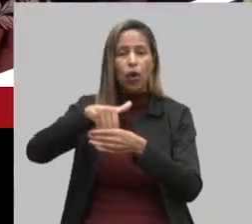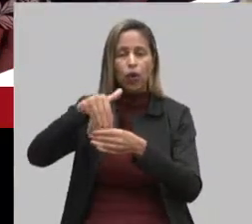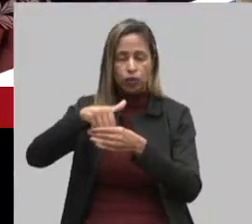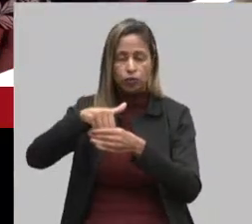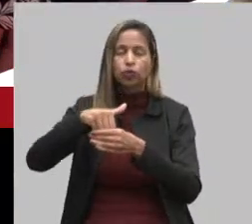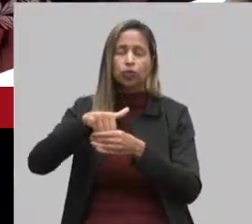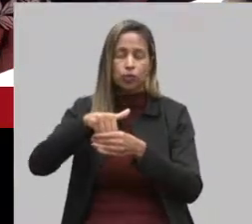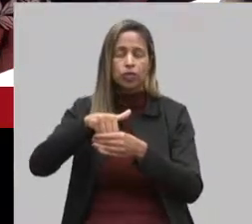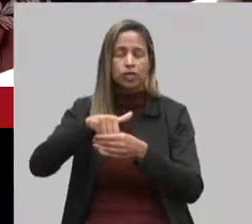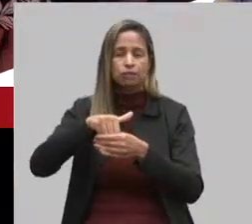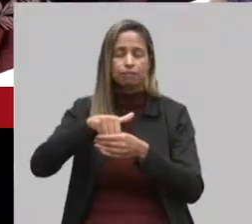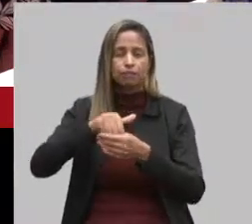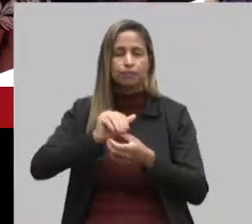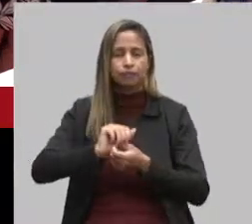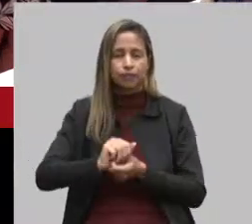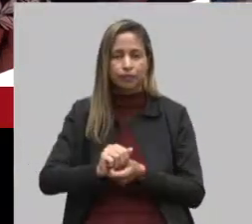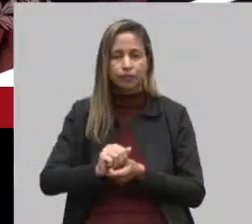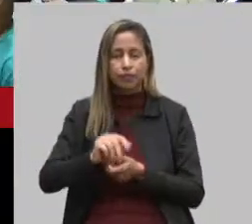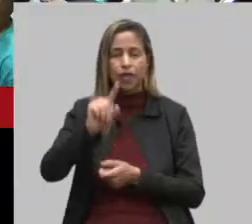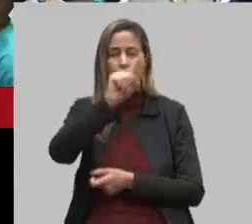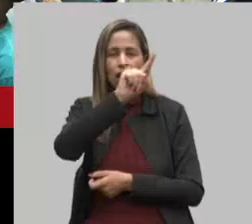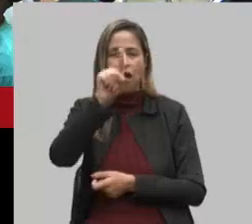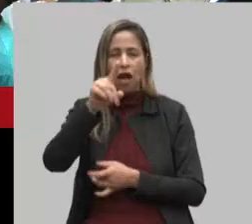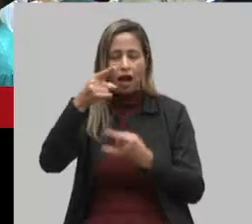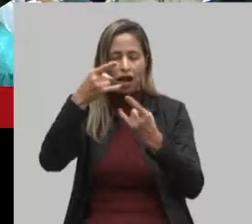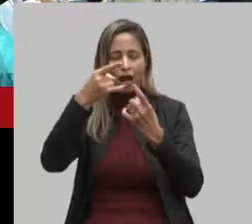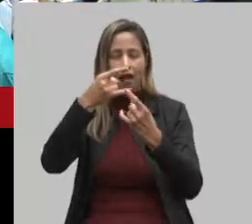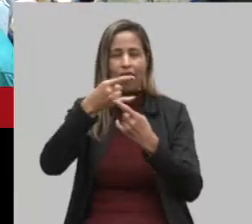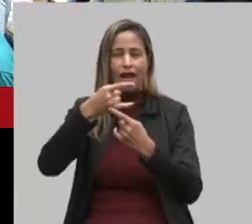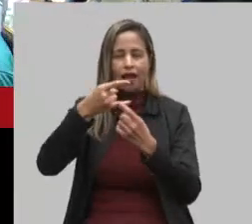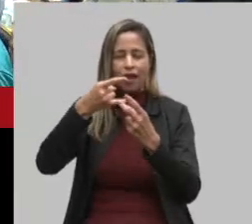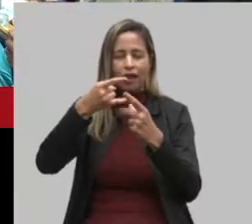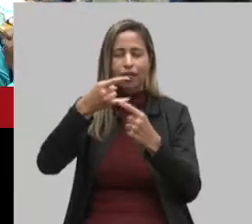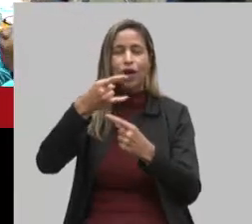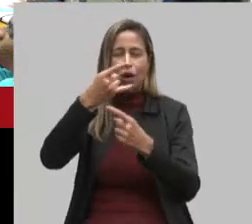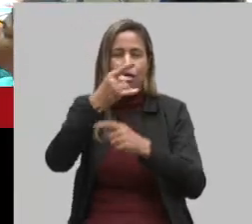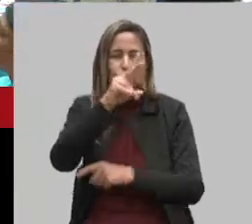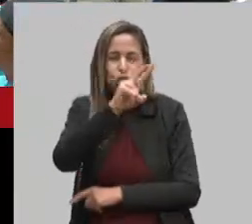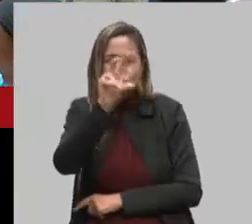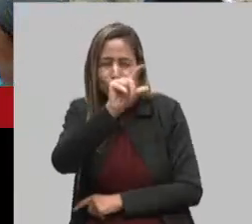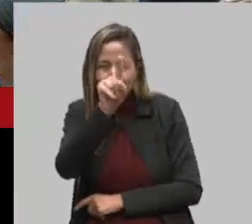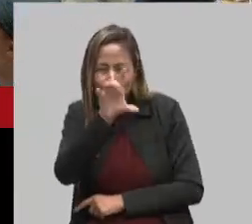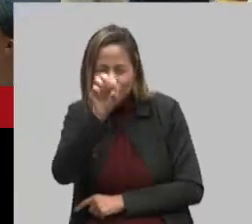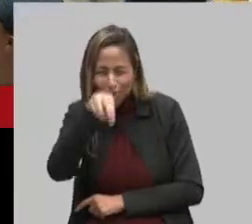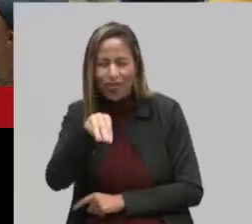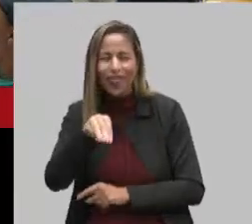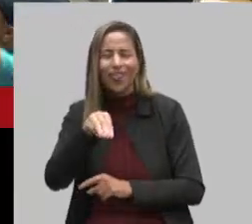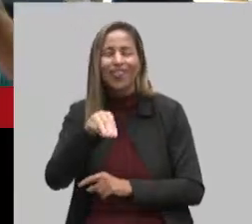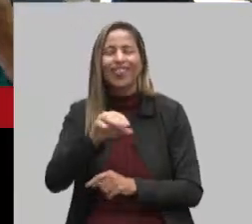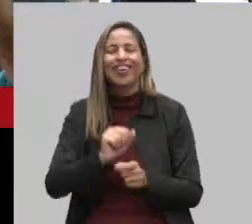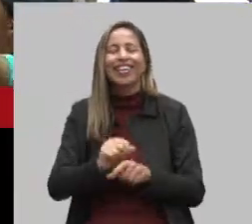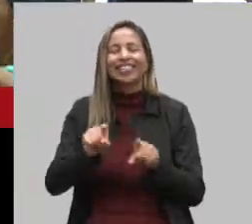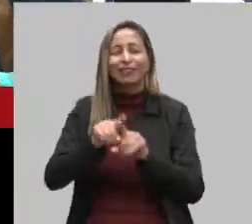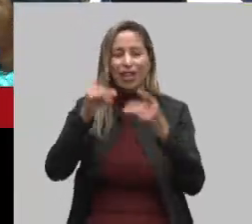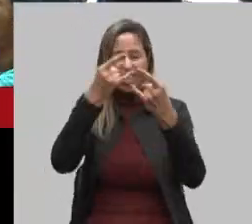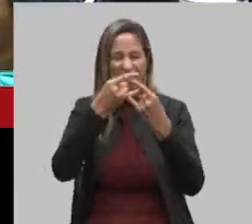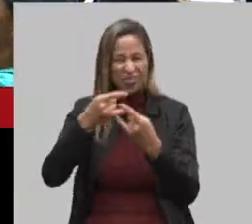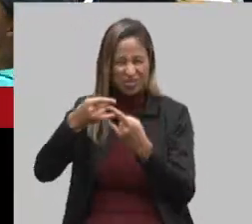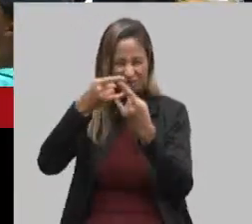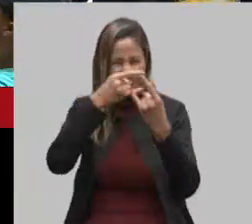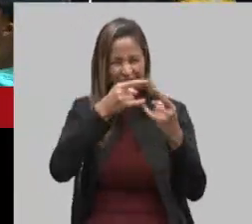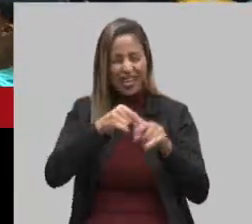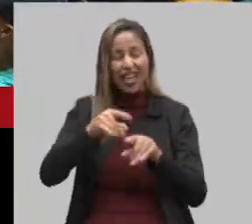de do zoom por meio virtual Então se juntaram paraa escolha do tema do ano que